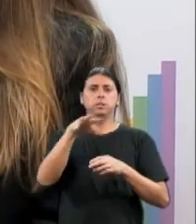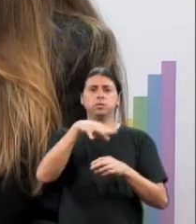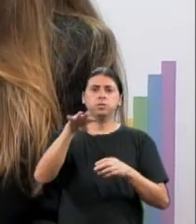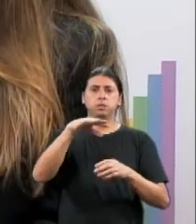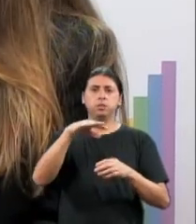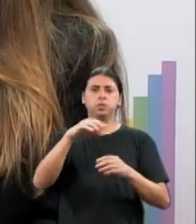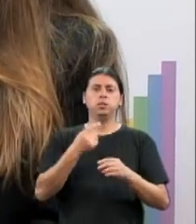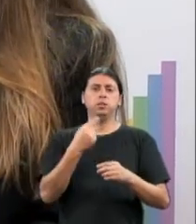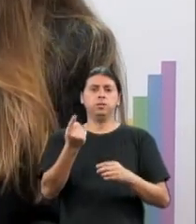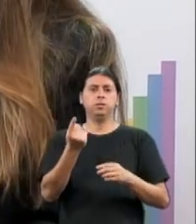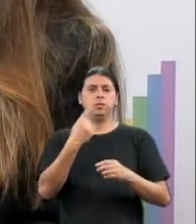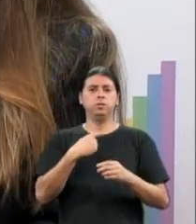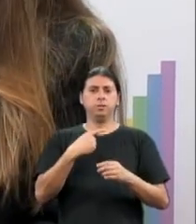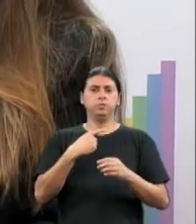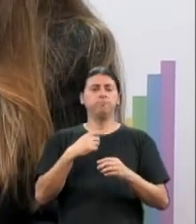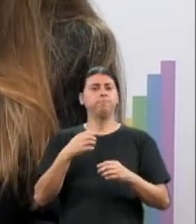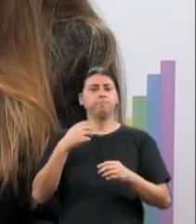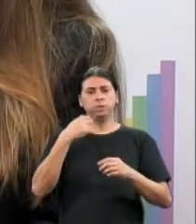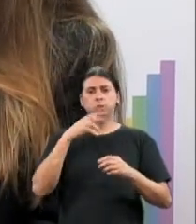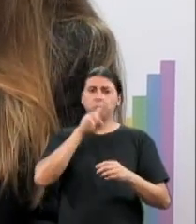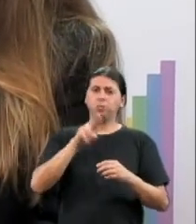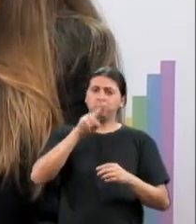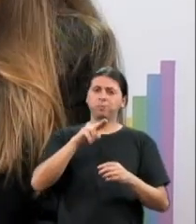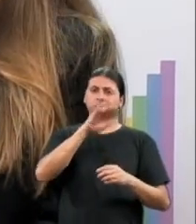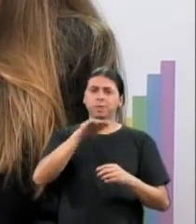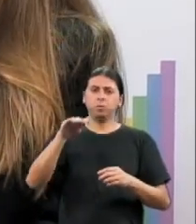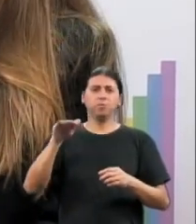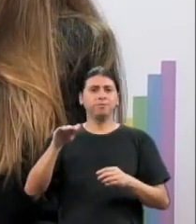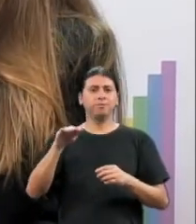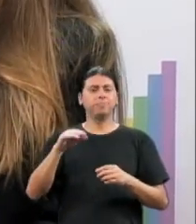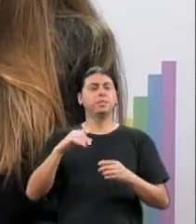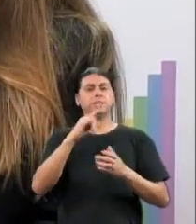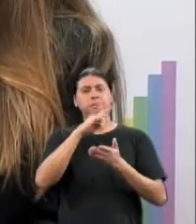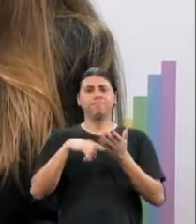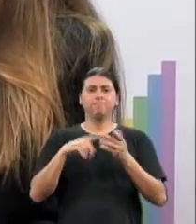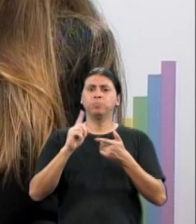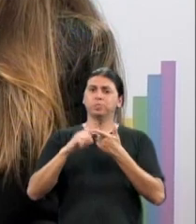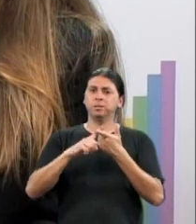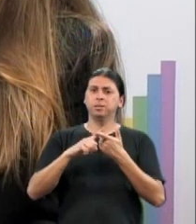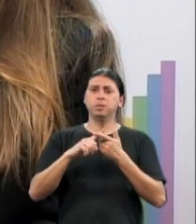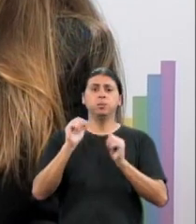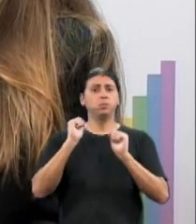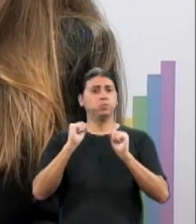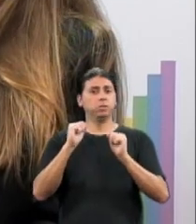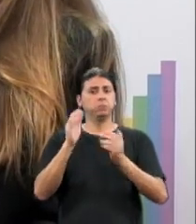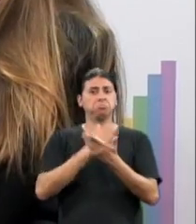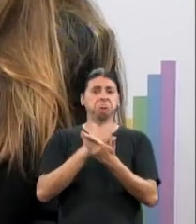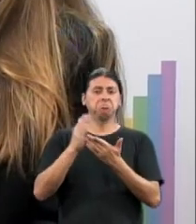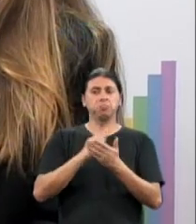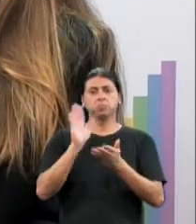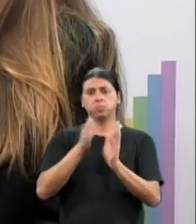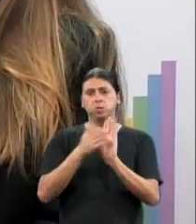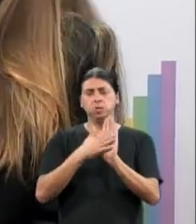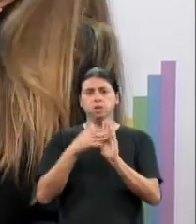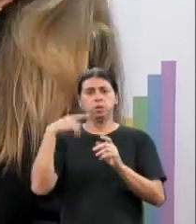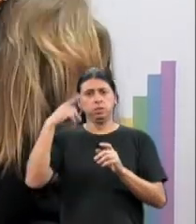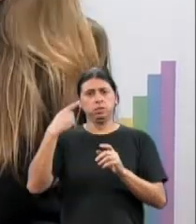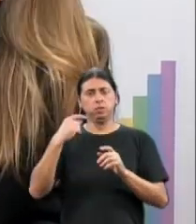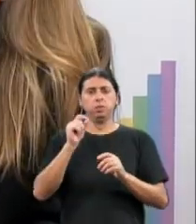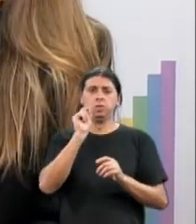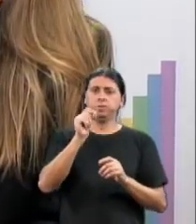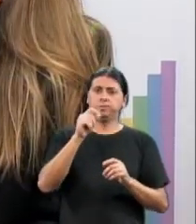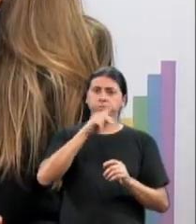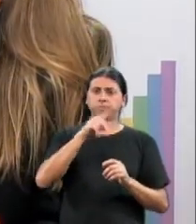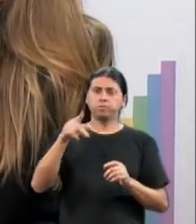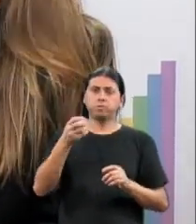desse documento. Esse é um fator importante, quer dizer, poderia haver um outro tipo de proposta política em que o